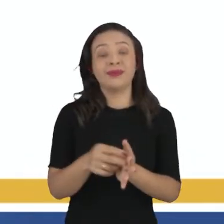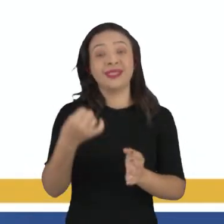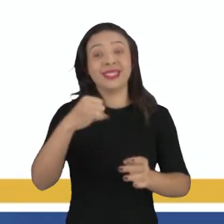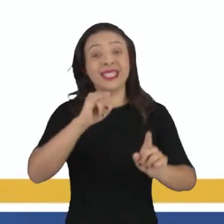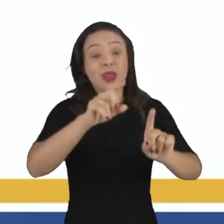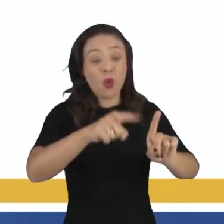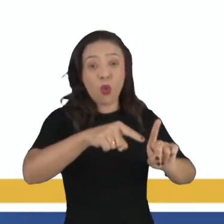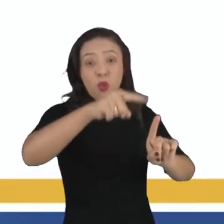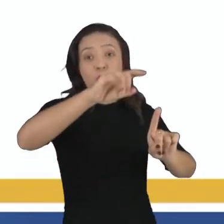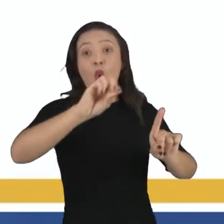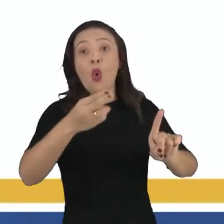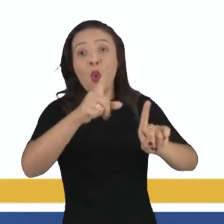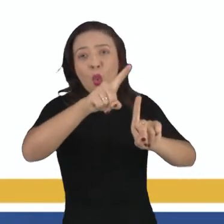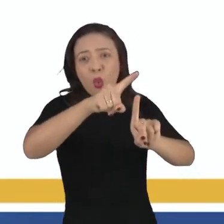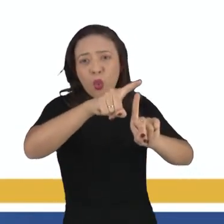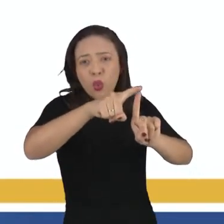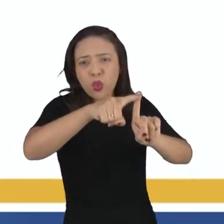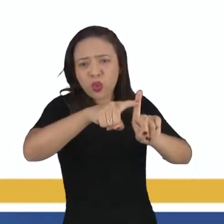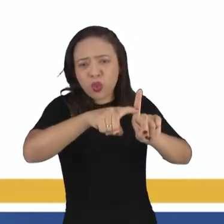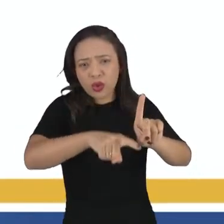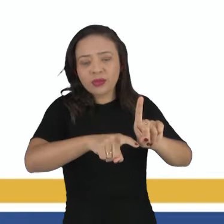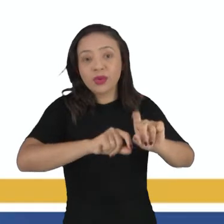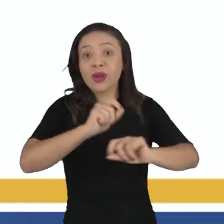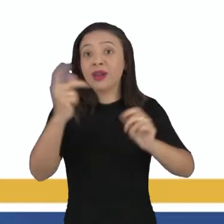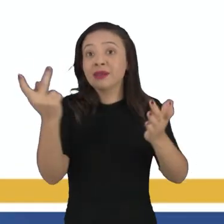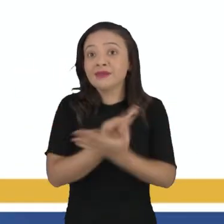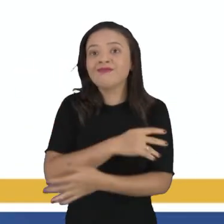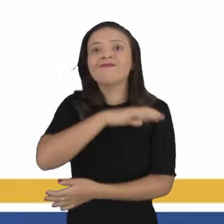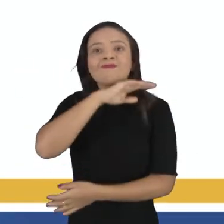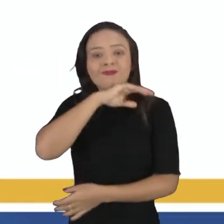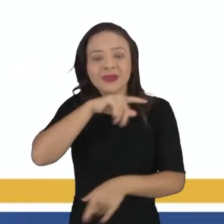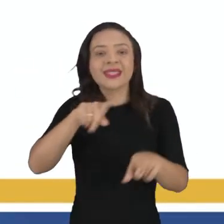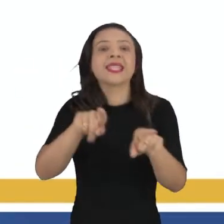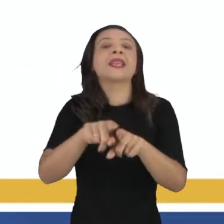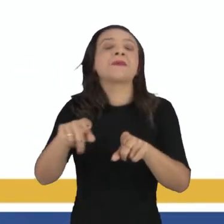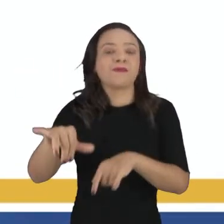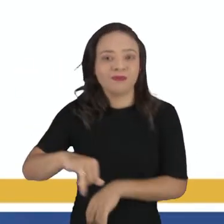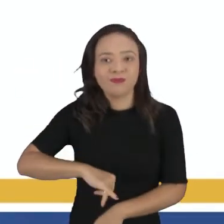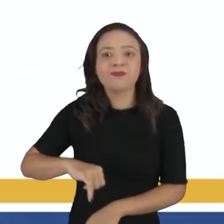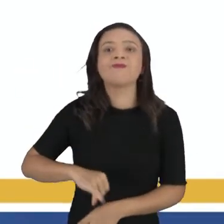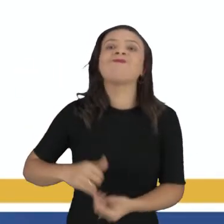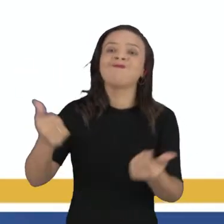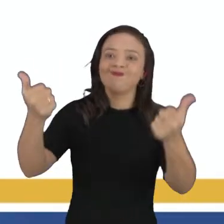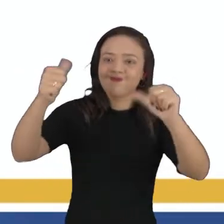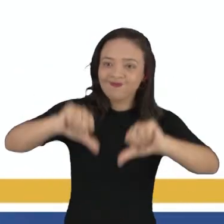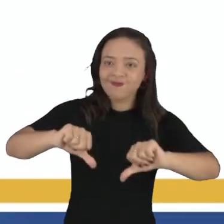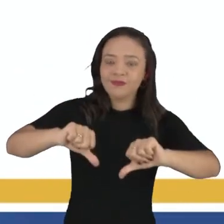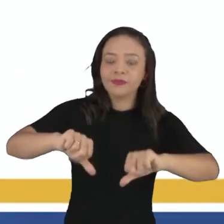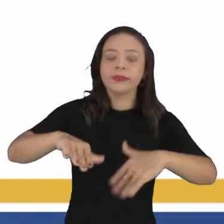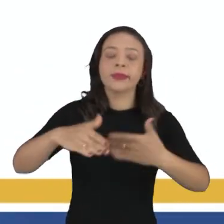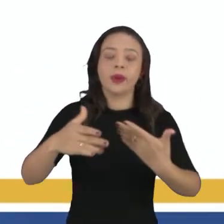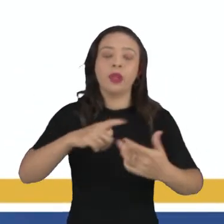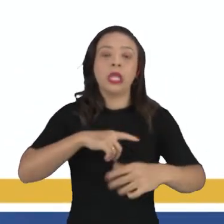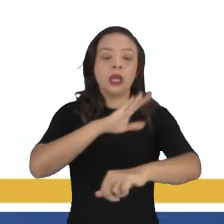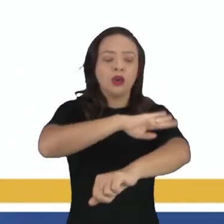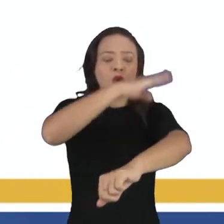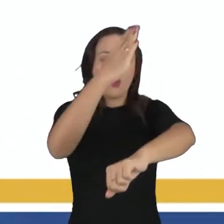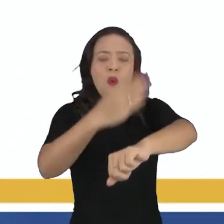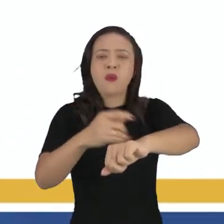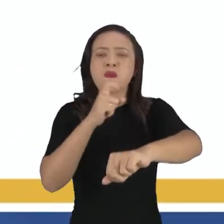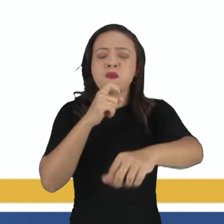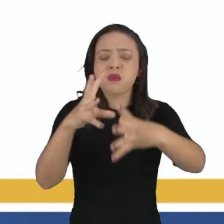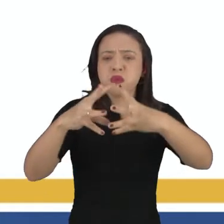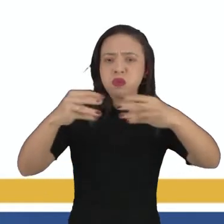ou abaixo daquela faixa, né, a espécie começa a ter ali vários prejuízos, tá bom? Então nós temos derretimento das calotas